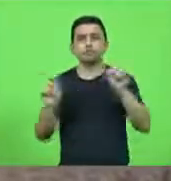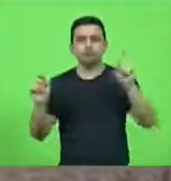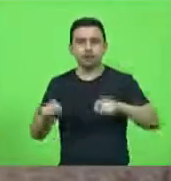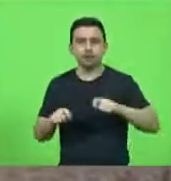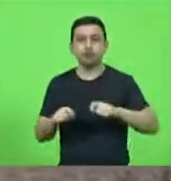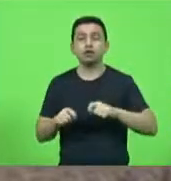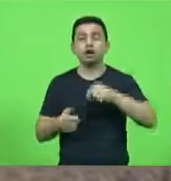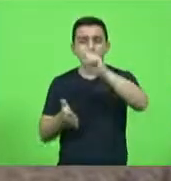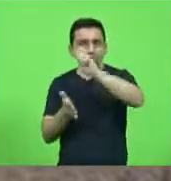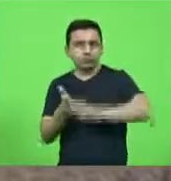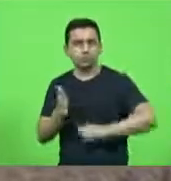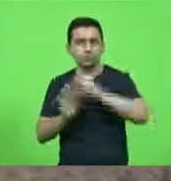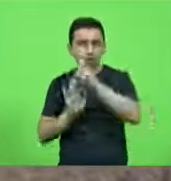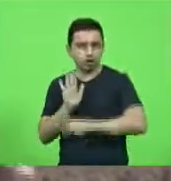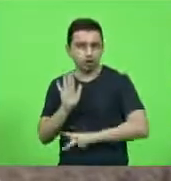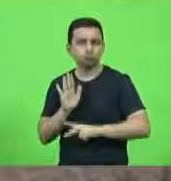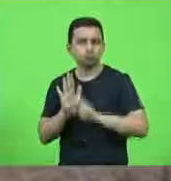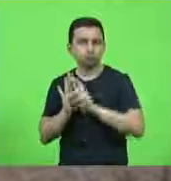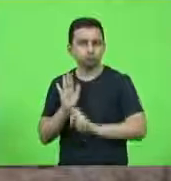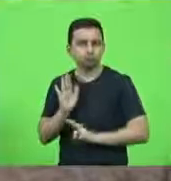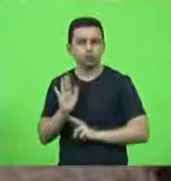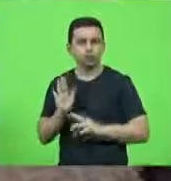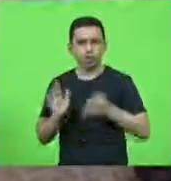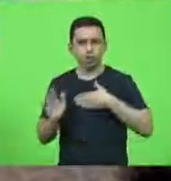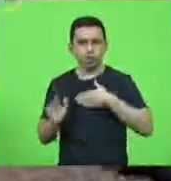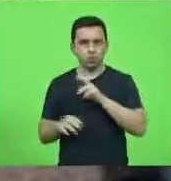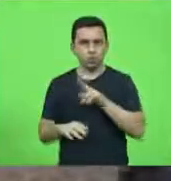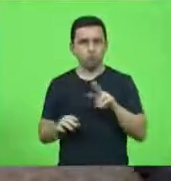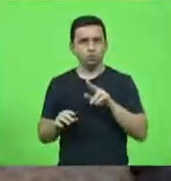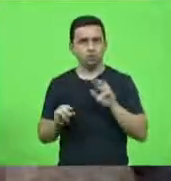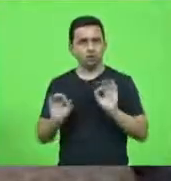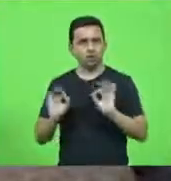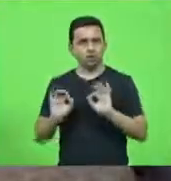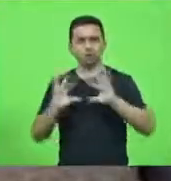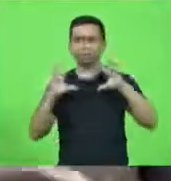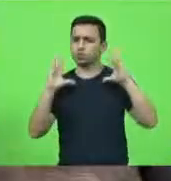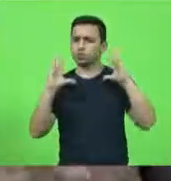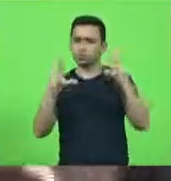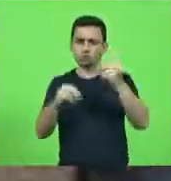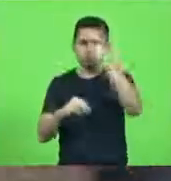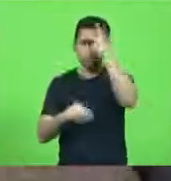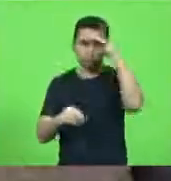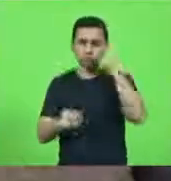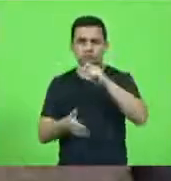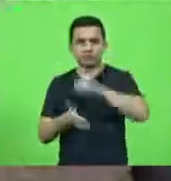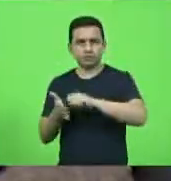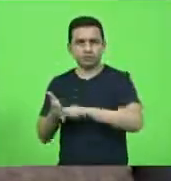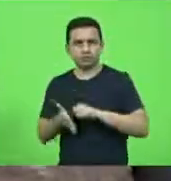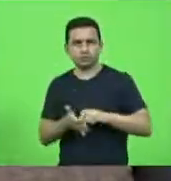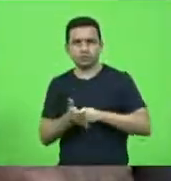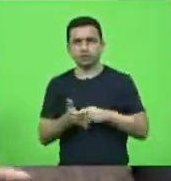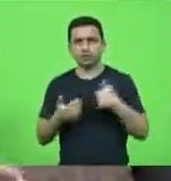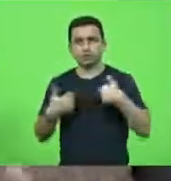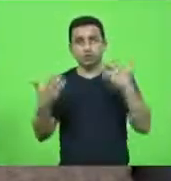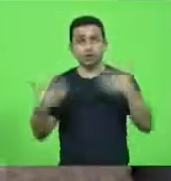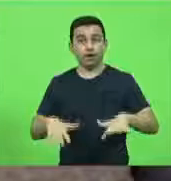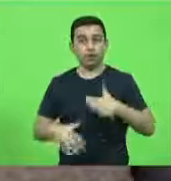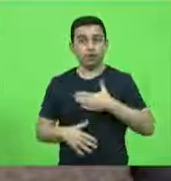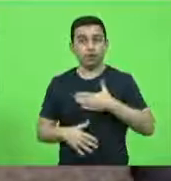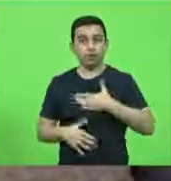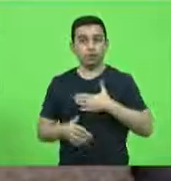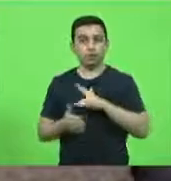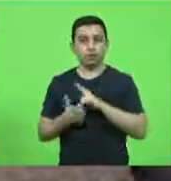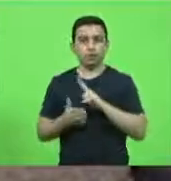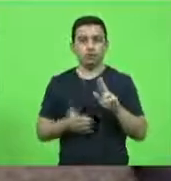assinatura por um projeto de resolução que não será em meu nome, será em nome de todos que assinar. Eu nem quero que seja no meu nome, não tem problema,